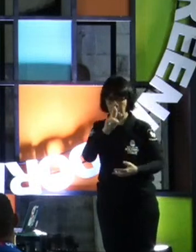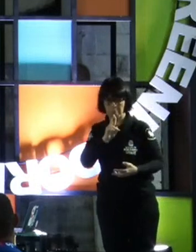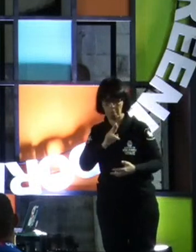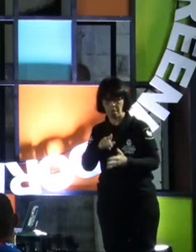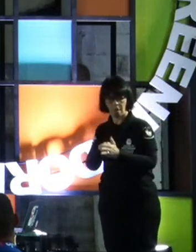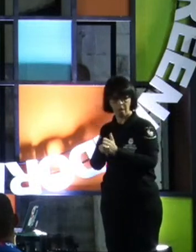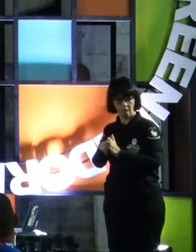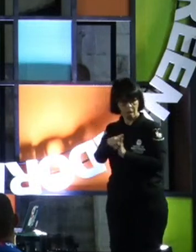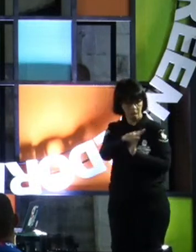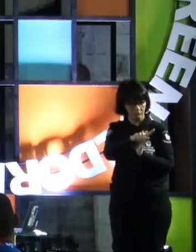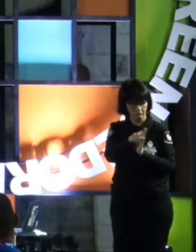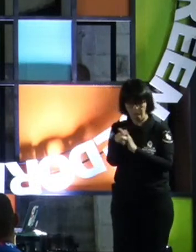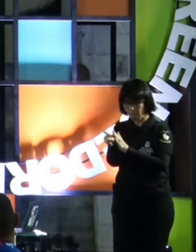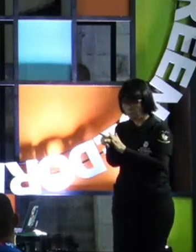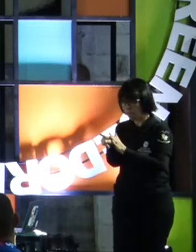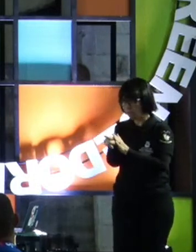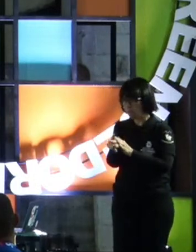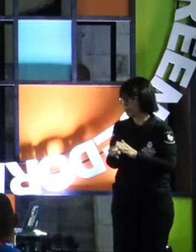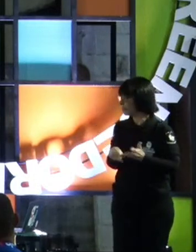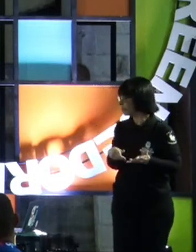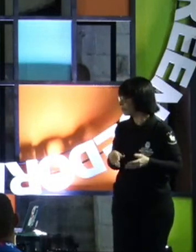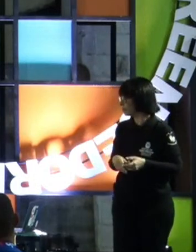me despedindo para poder... Acabei.